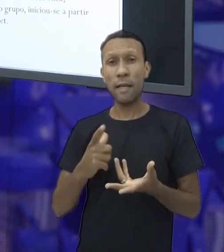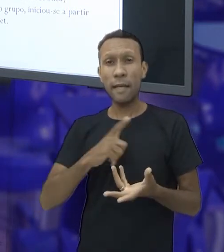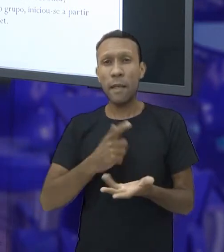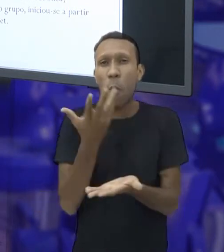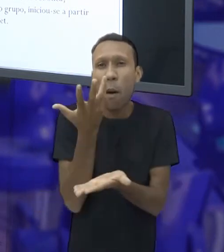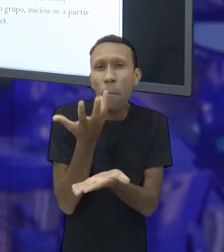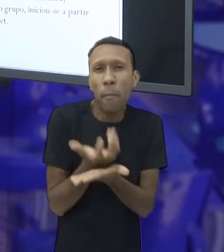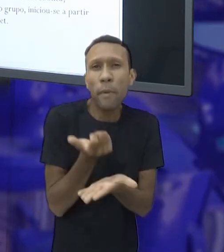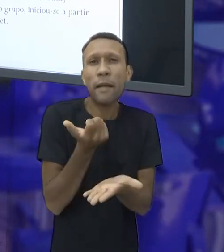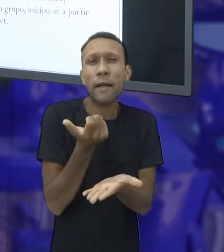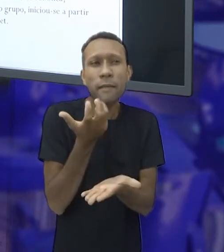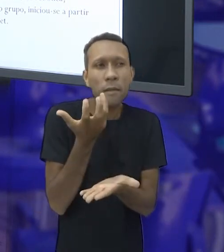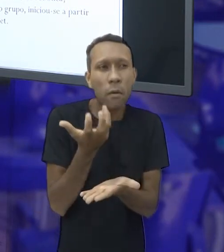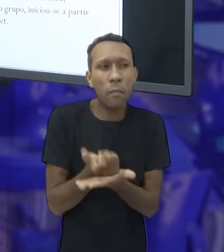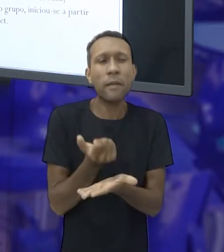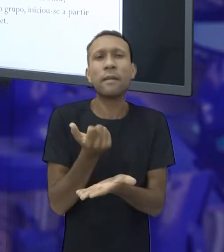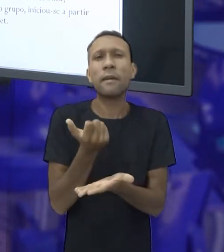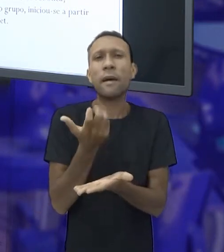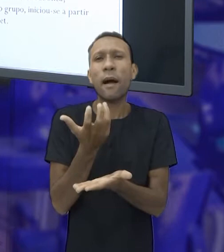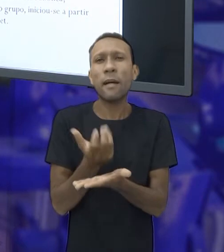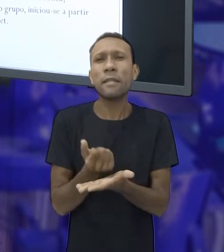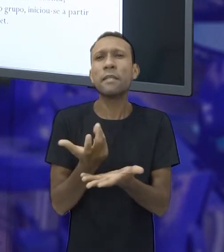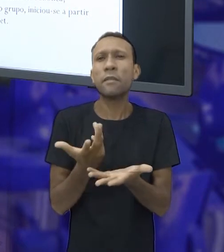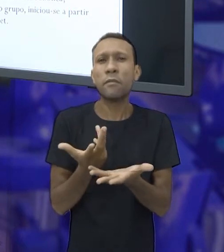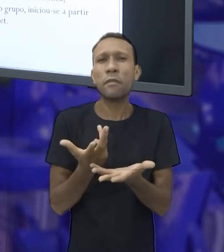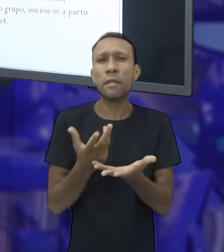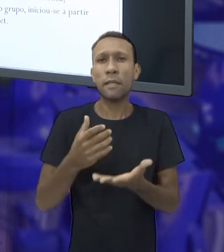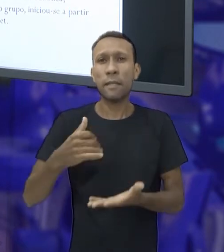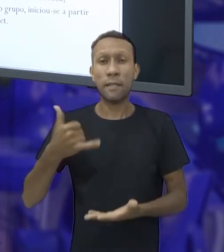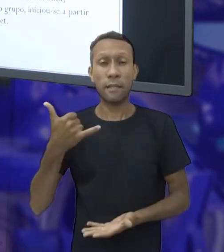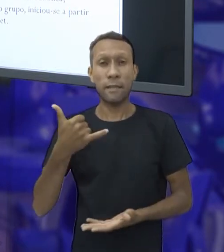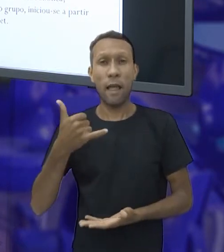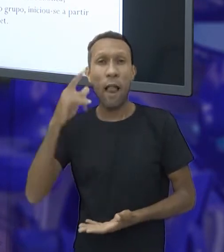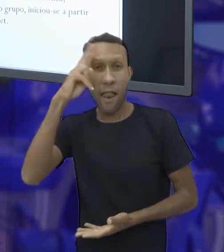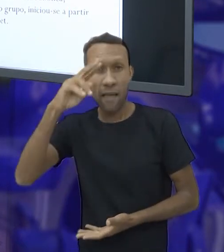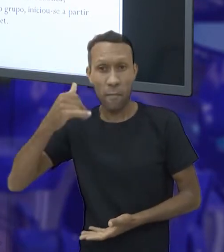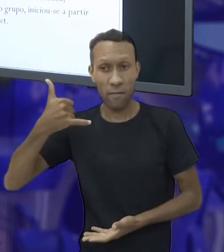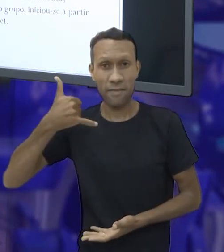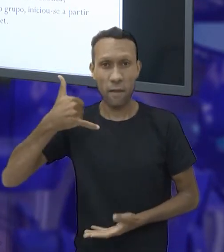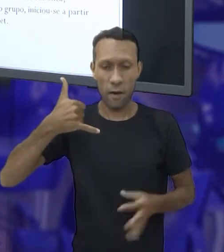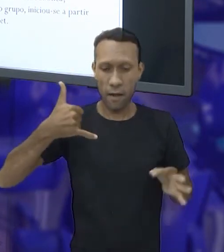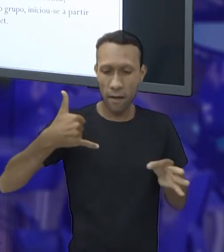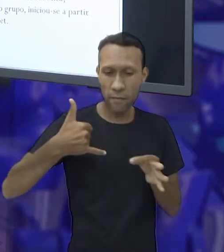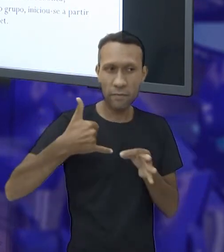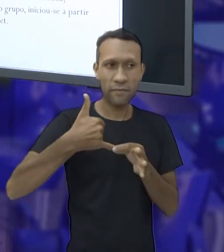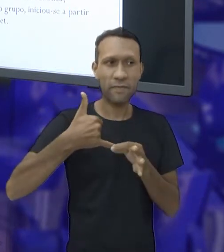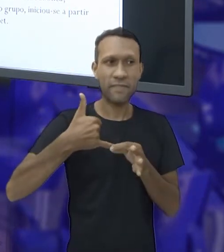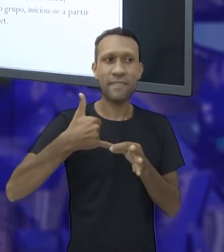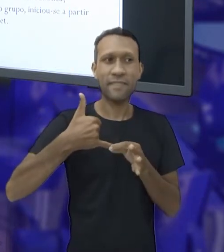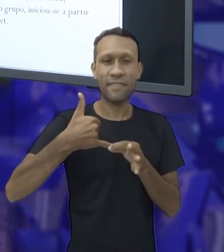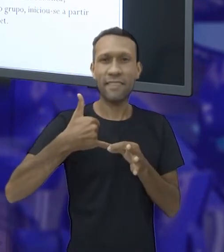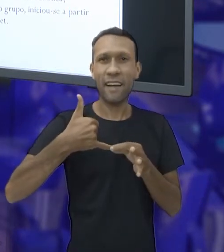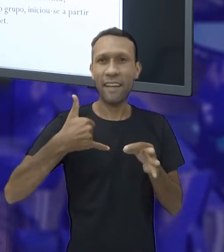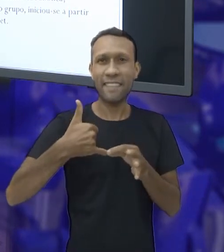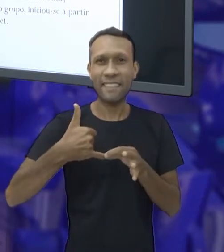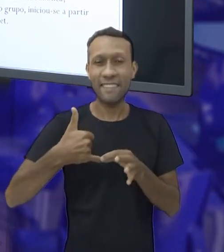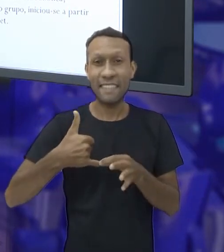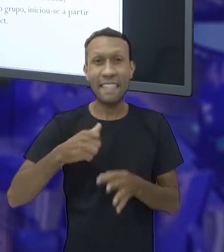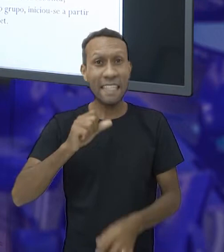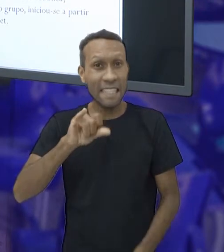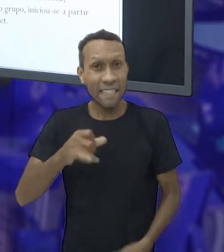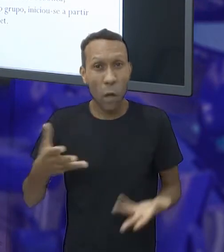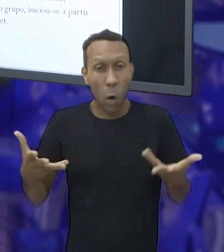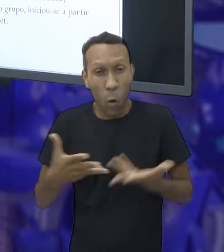aplicativo chamado Internet Explorer, que era conectado com uma rede de telefone, era chamada internet discada. Se a gente tem raiva da